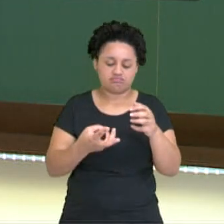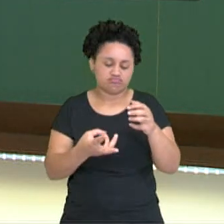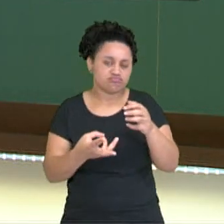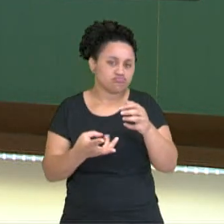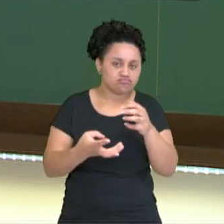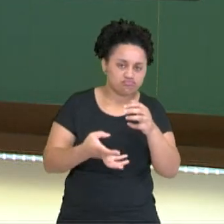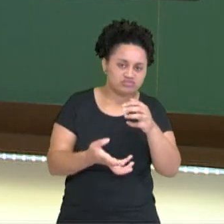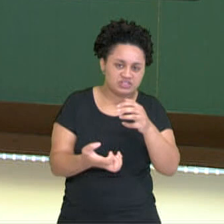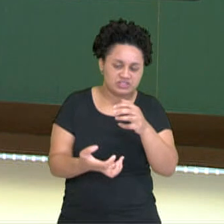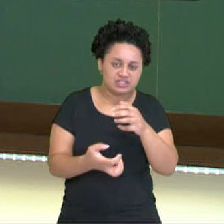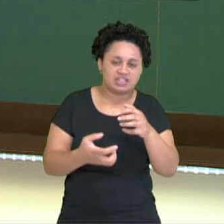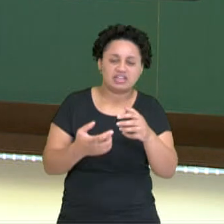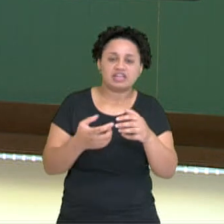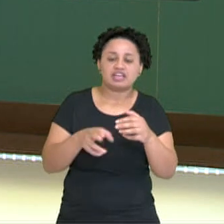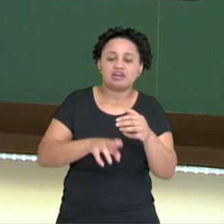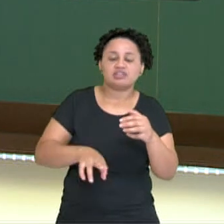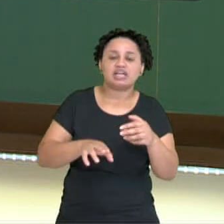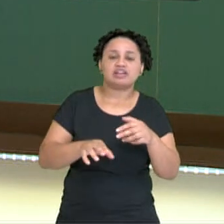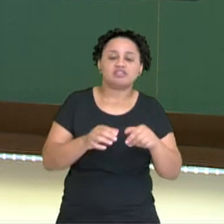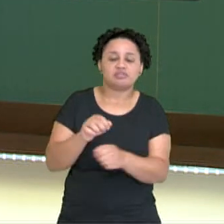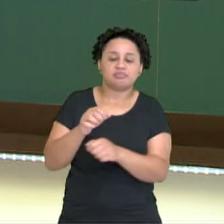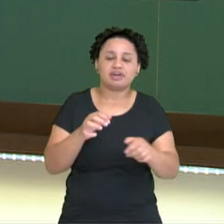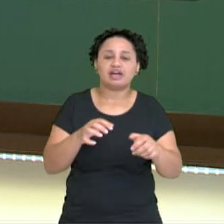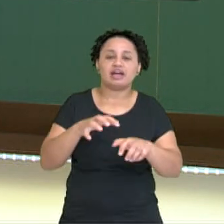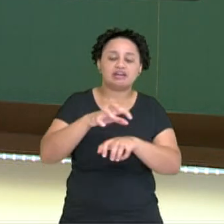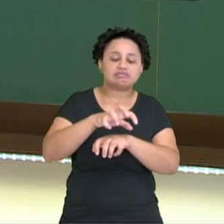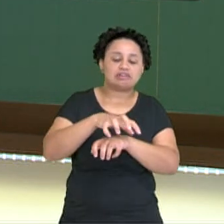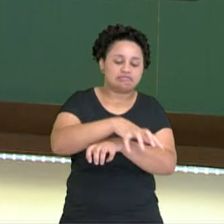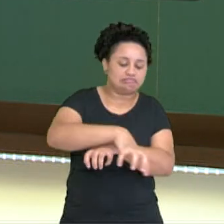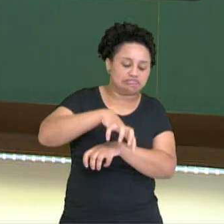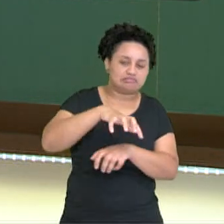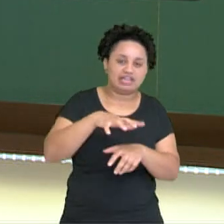é utilizado para poder tirar grama,